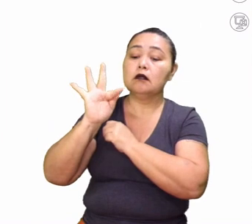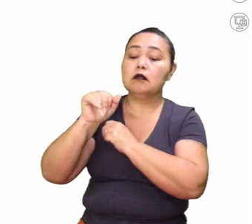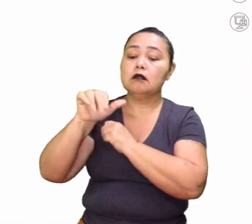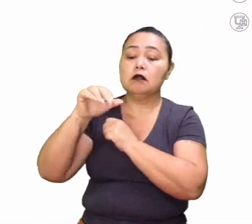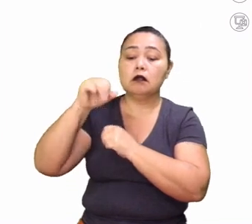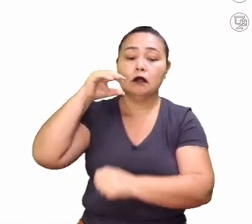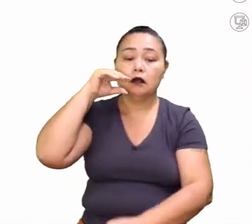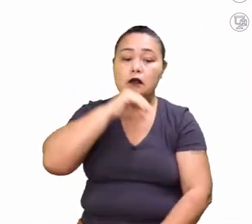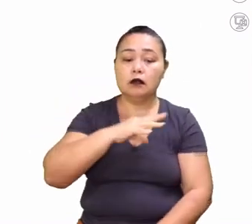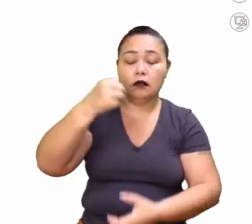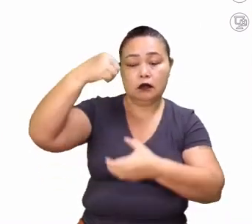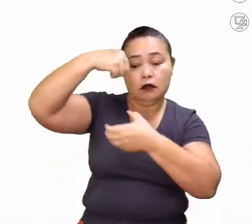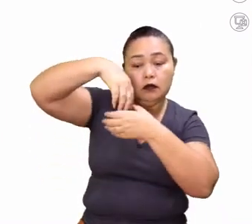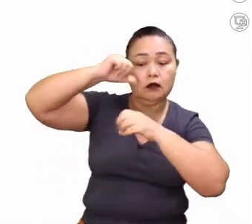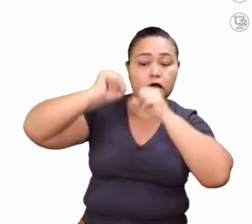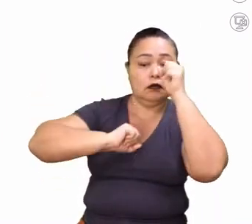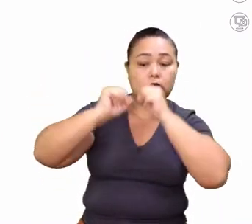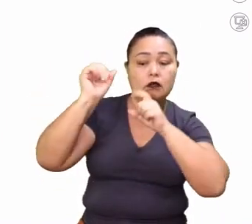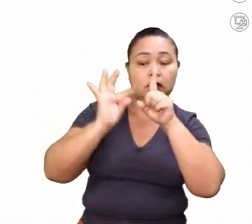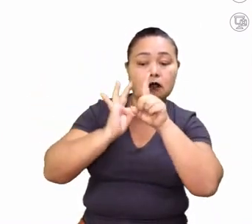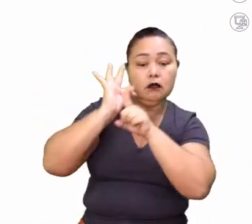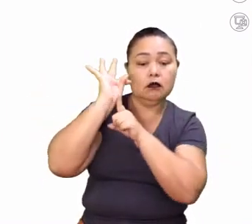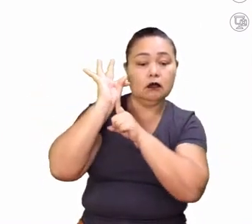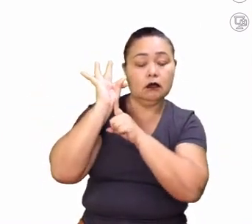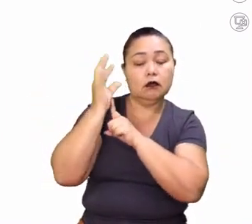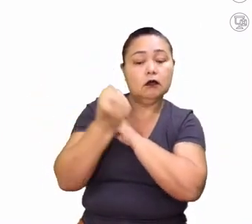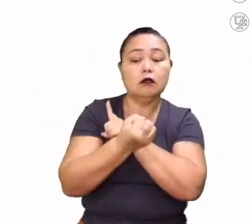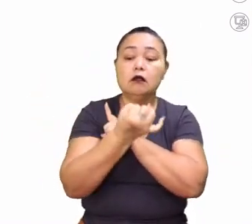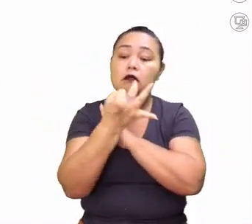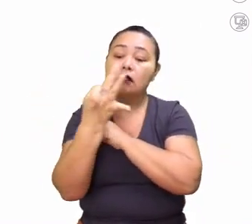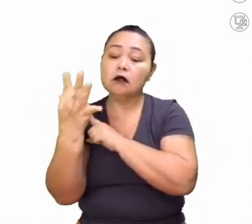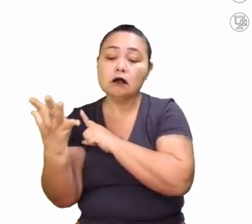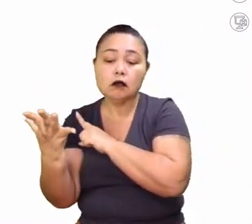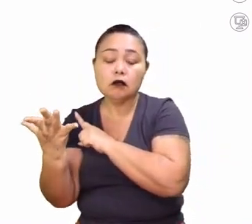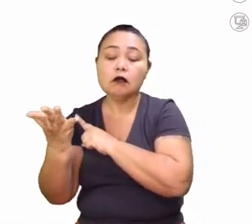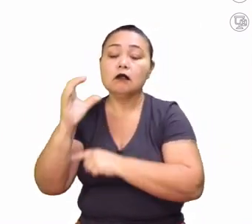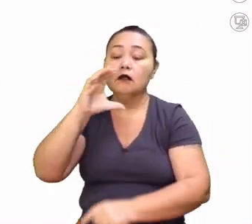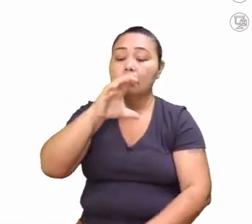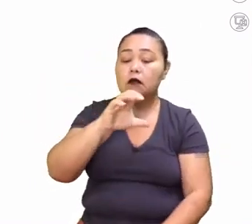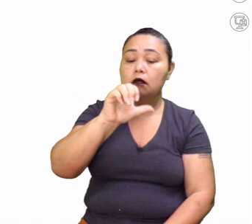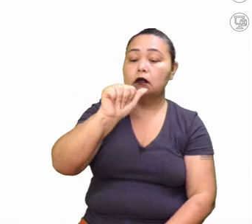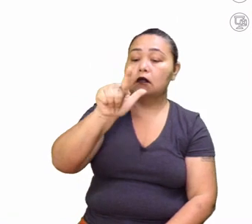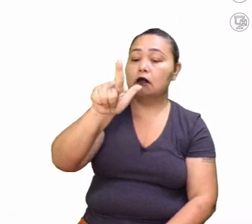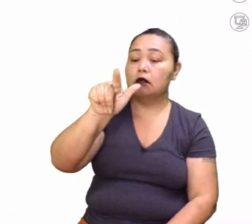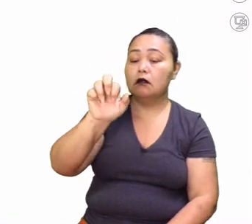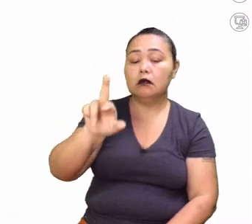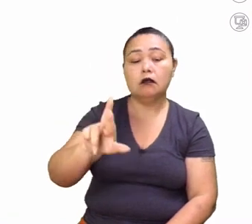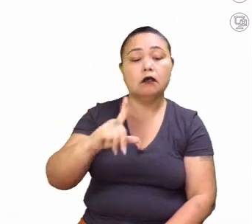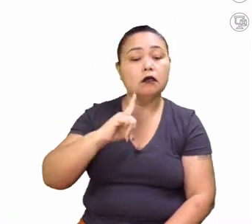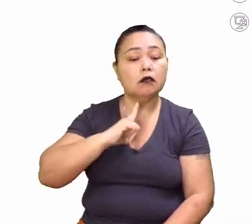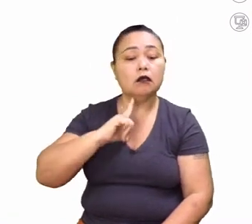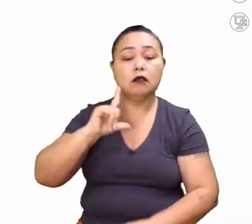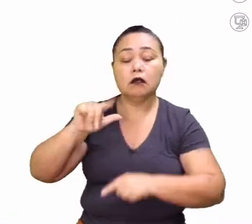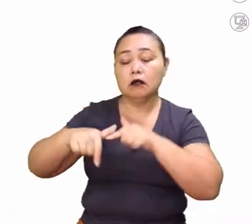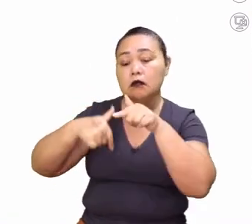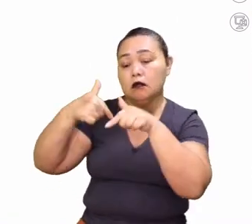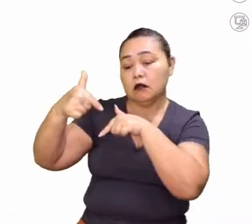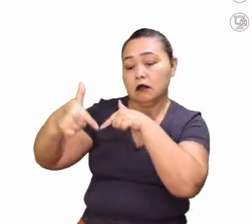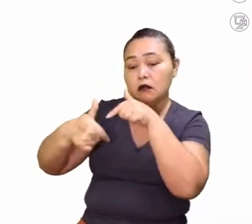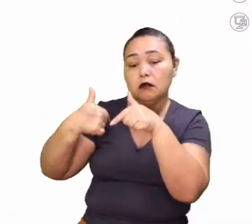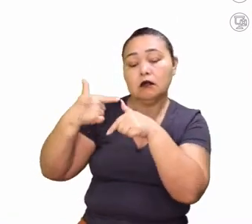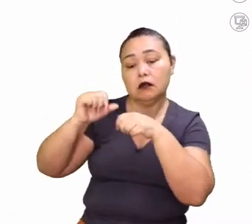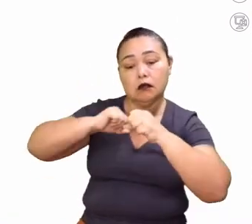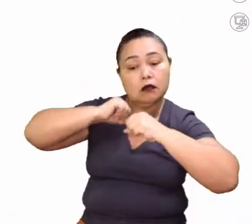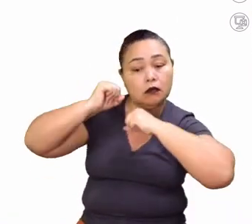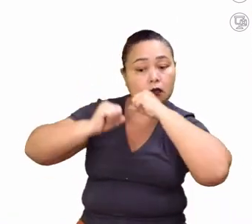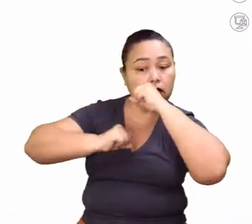do da máquina térmica né é a quantidade quente quantidade de calor quente vai realizar um trabalho útil uma parte uma